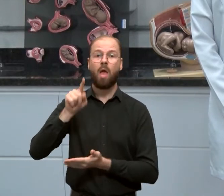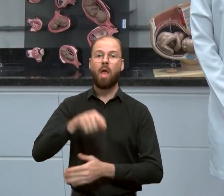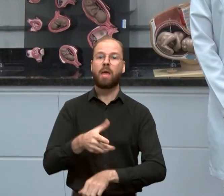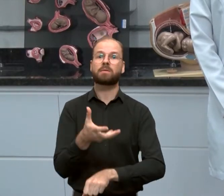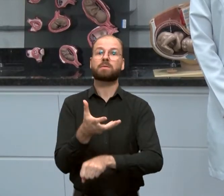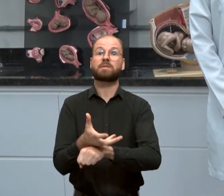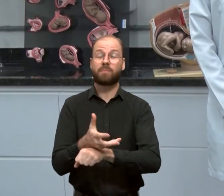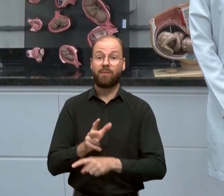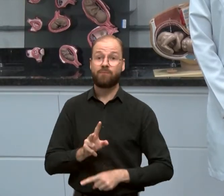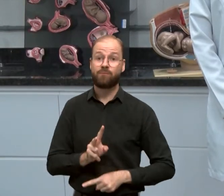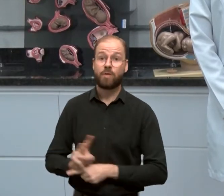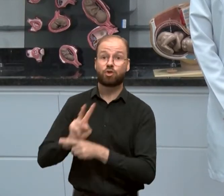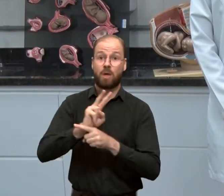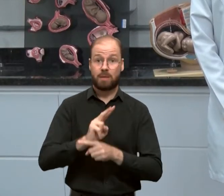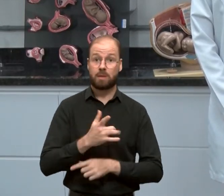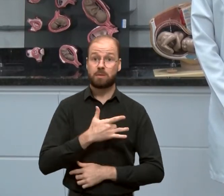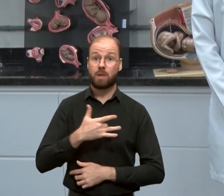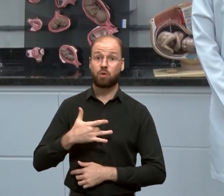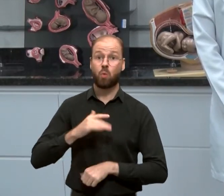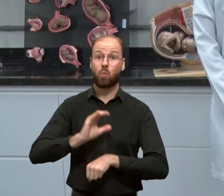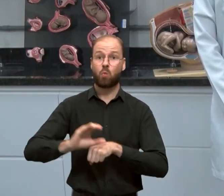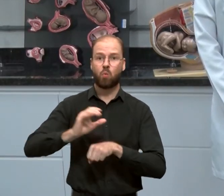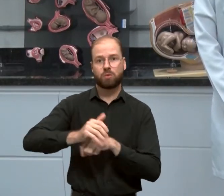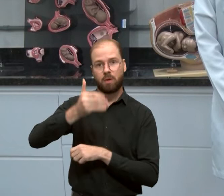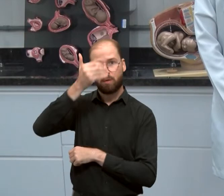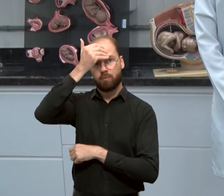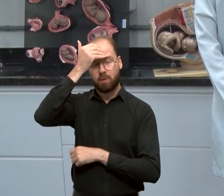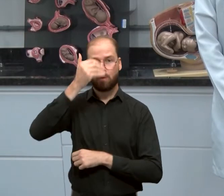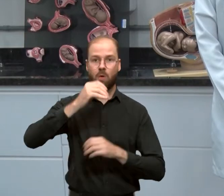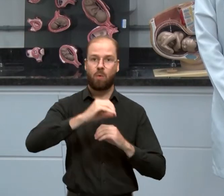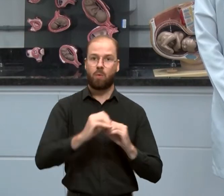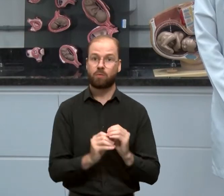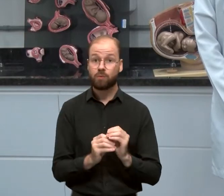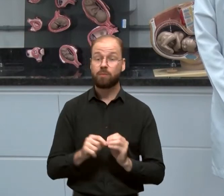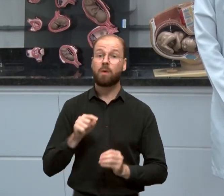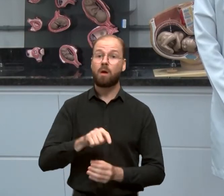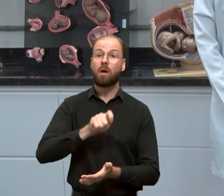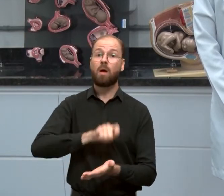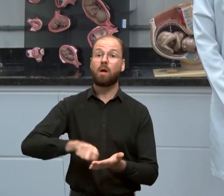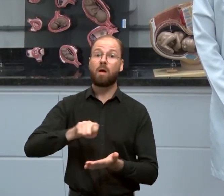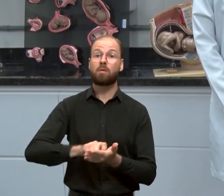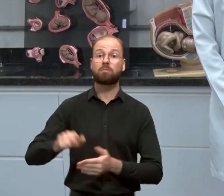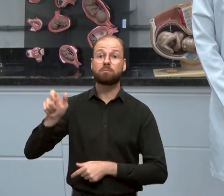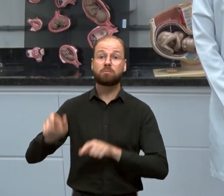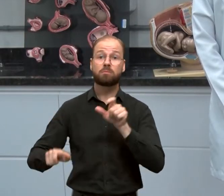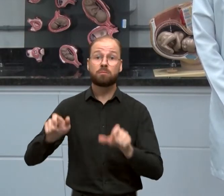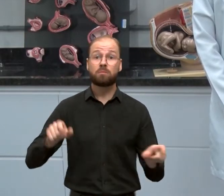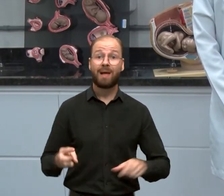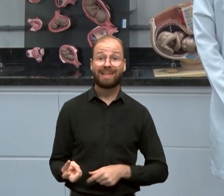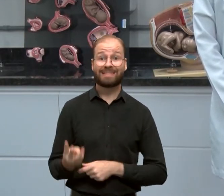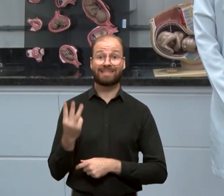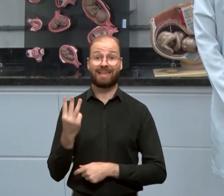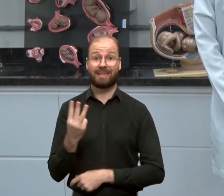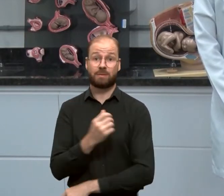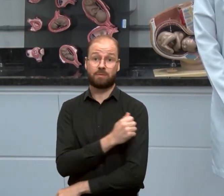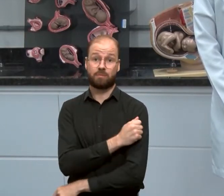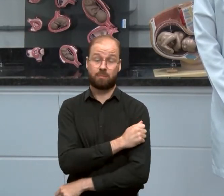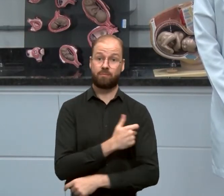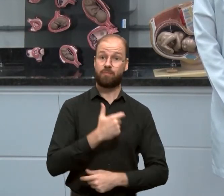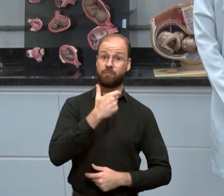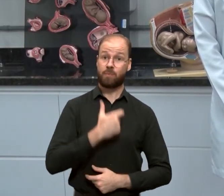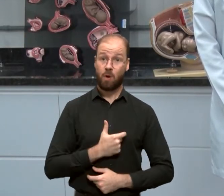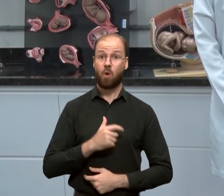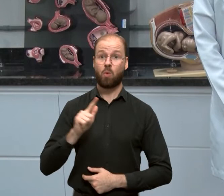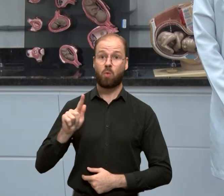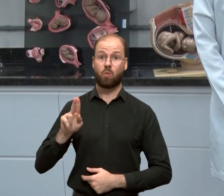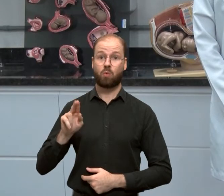Vigilância em Saúde do curso de enfermagem da UFG, foi escrito por 3 estudantes. Eu sou Gustavo Soares,